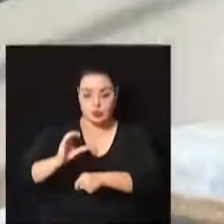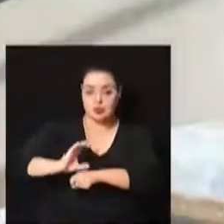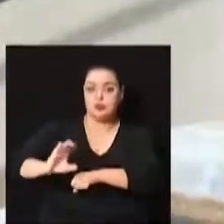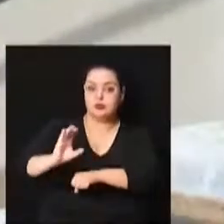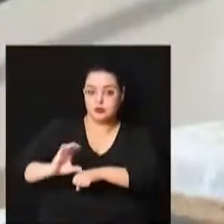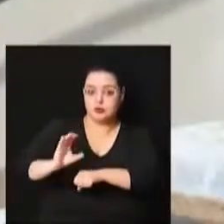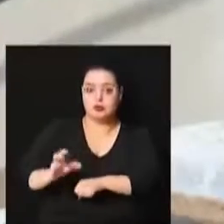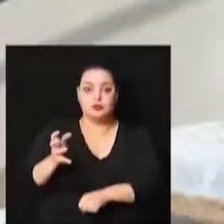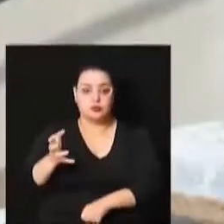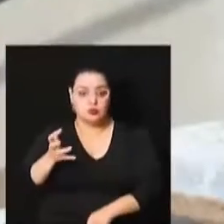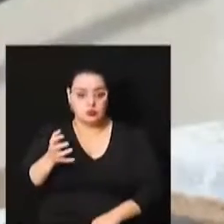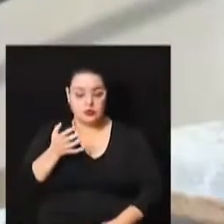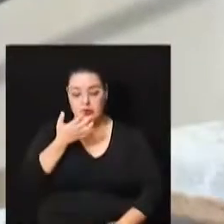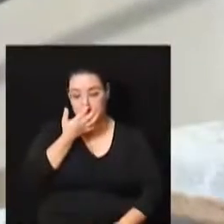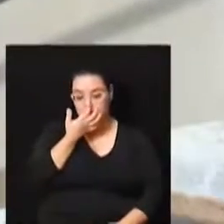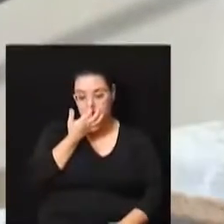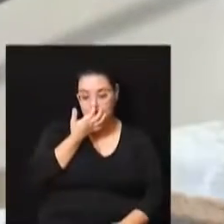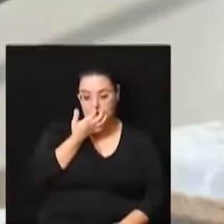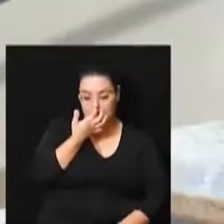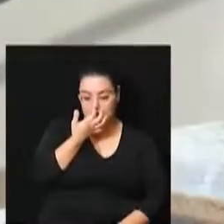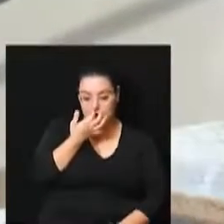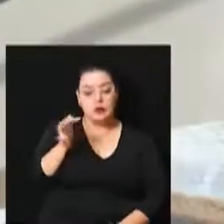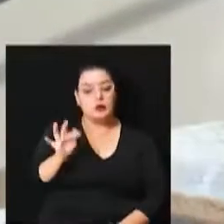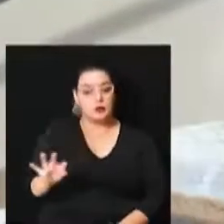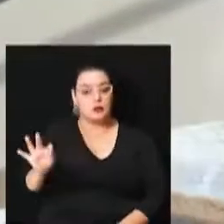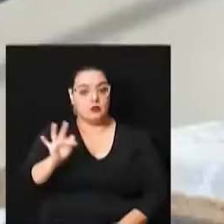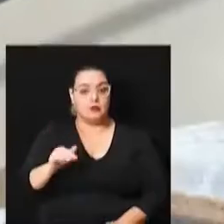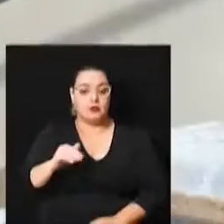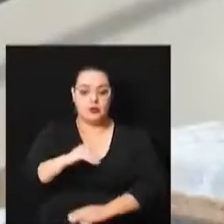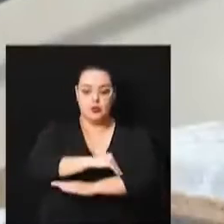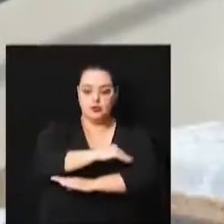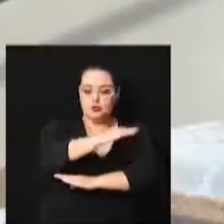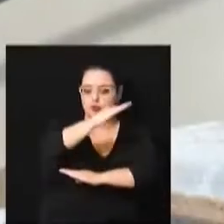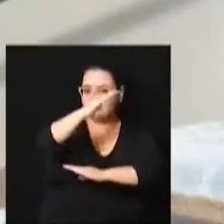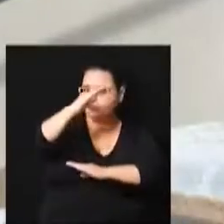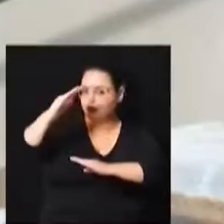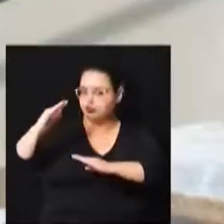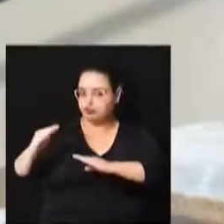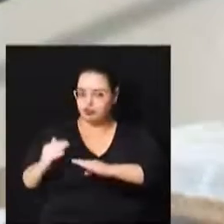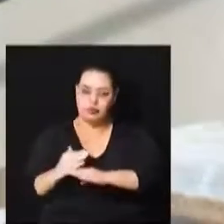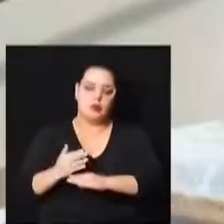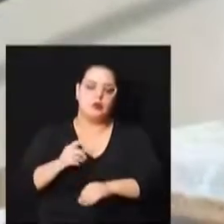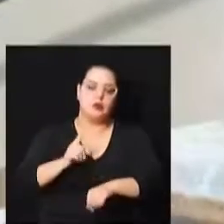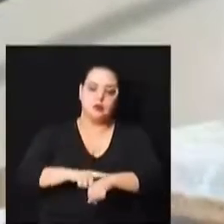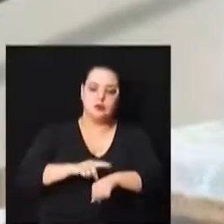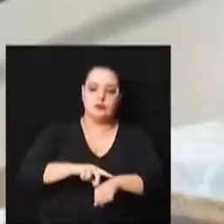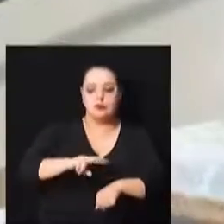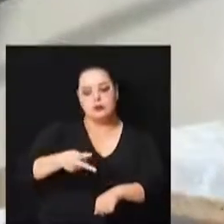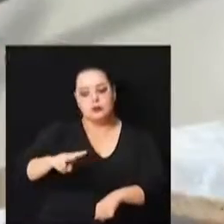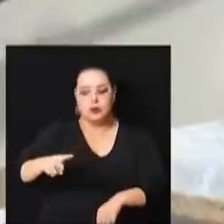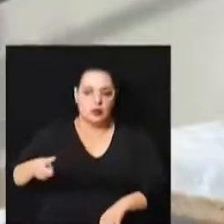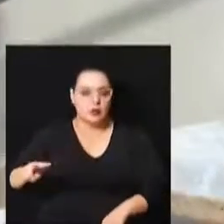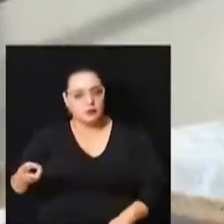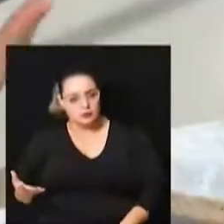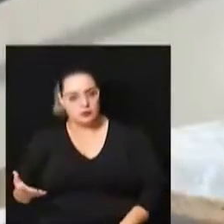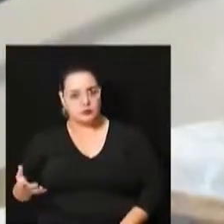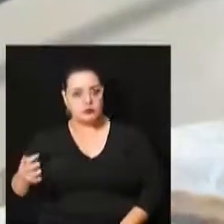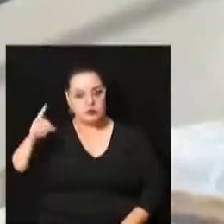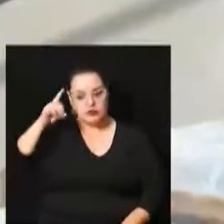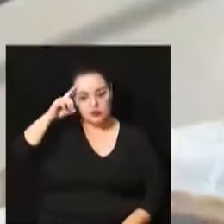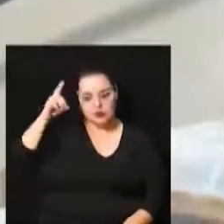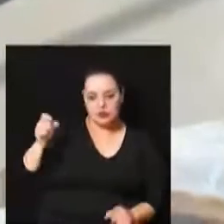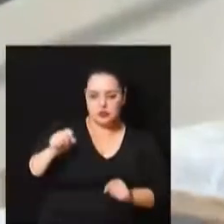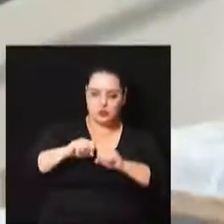que você quer. É uma faculdade integral, em horários alternados, né? Então tem dias que é